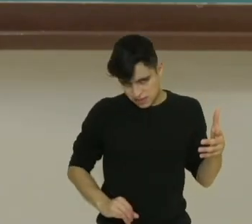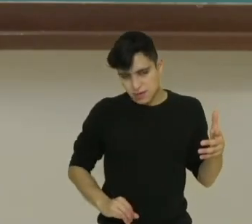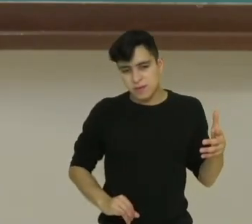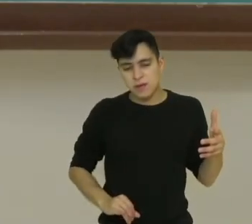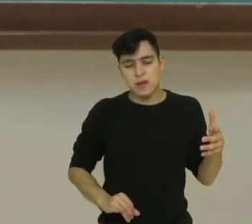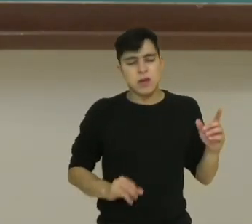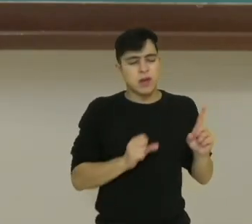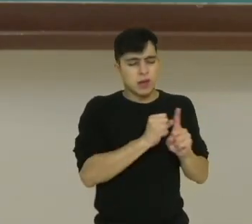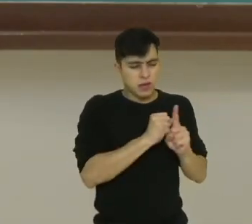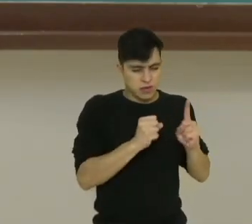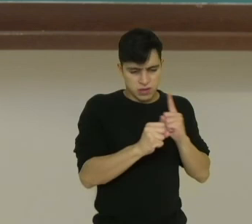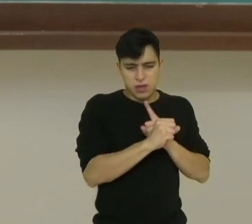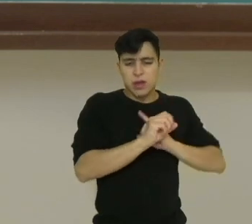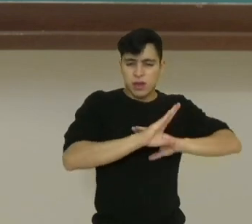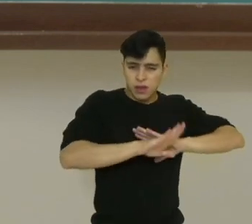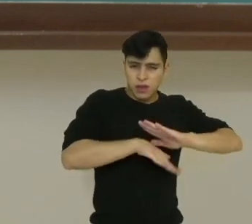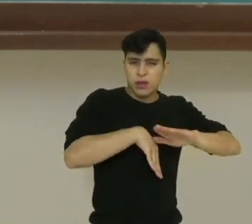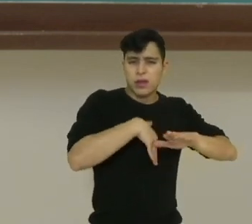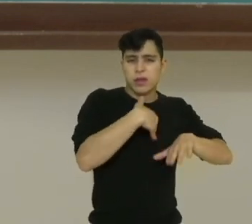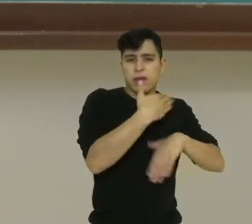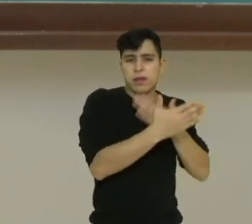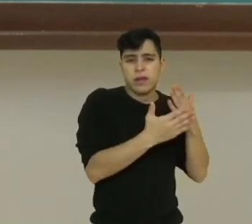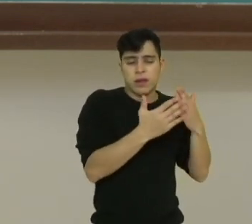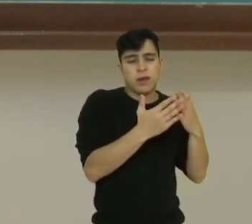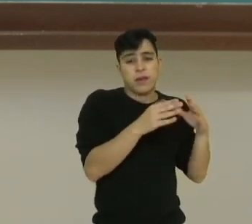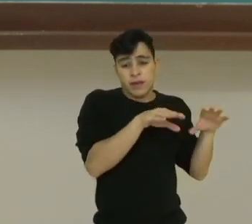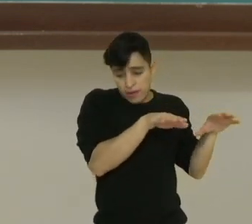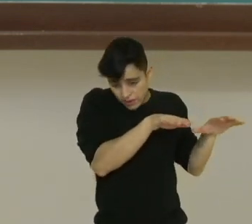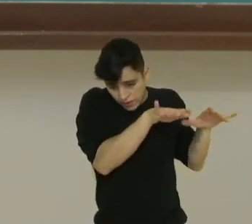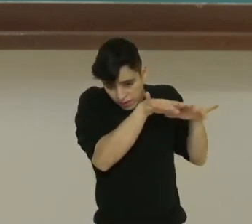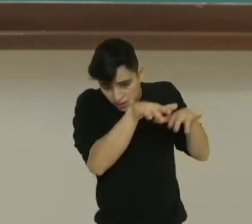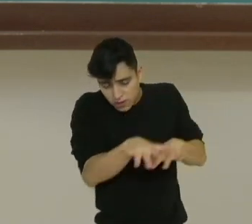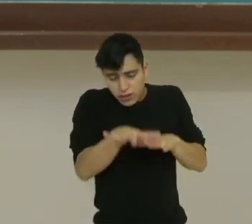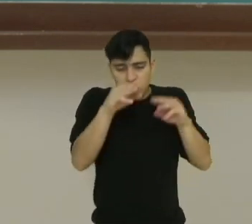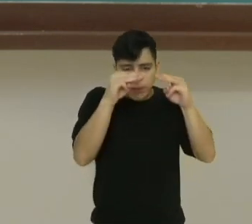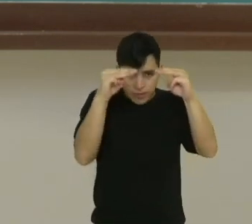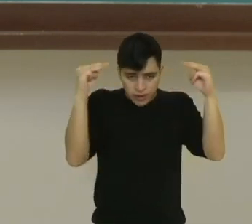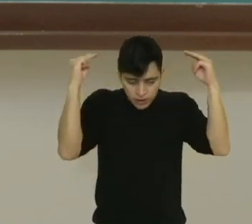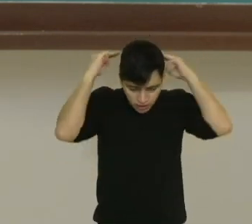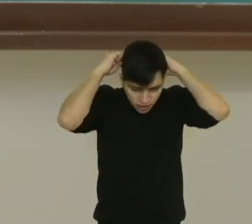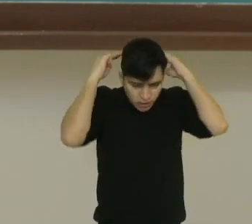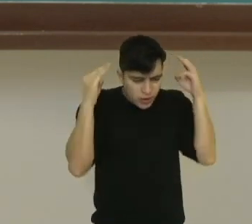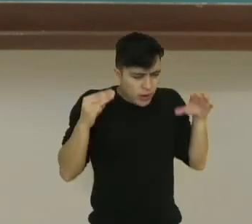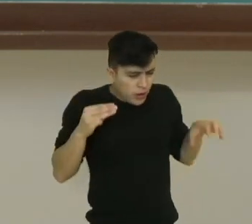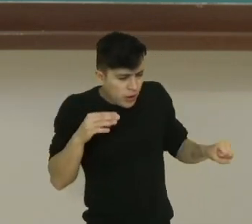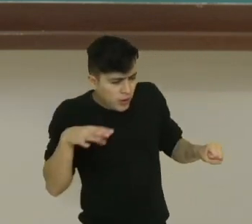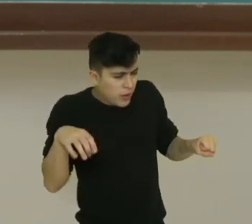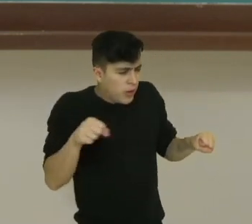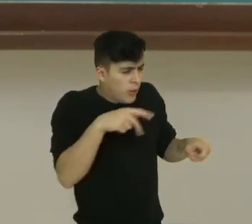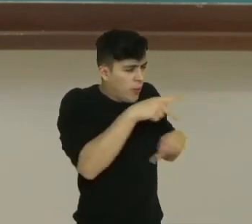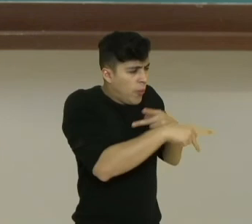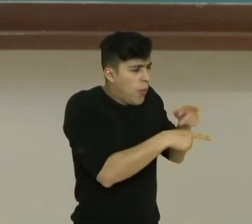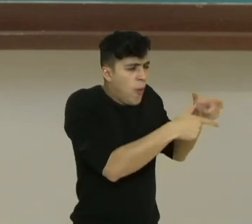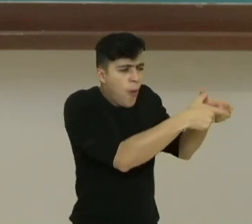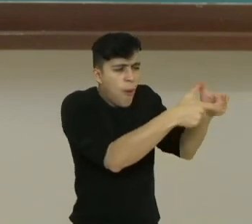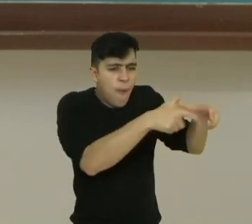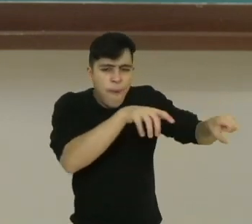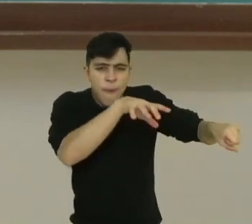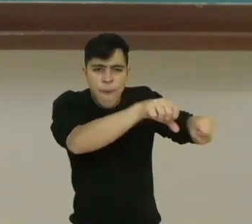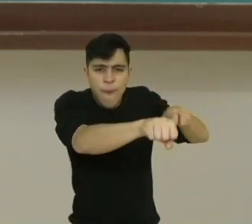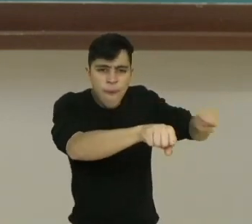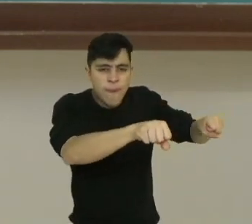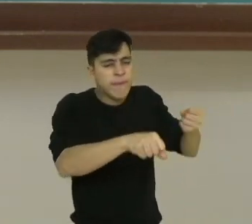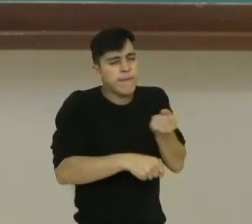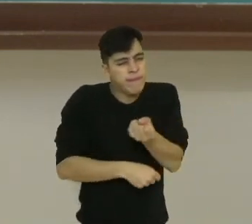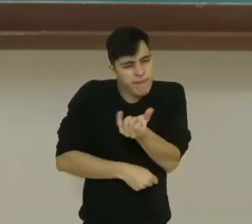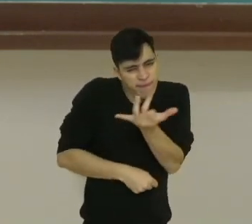sociedade que vai se desenvolvendo, vem para a região do México buscando terras férteis, domina vários povos que viviam ali, alguns,